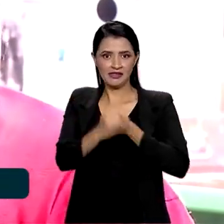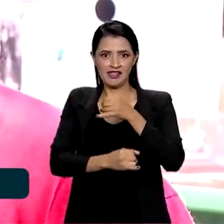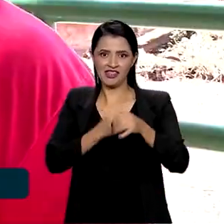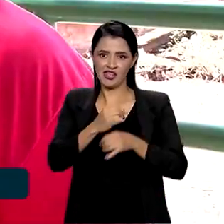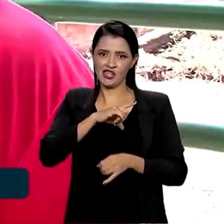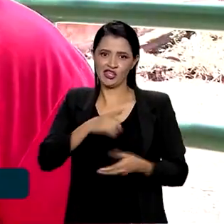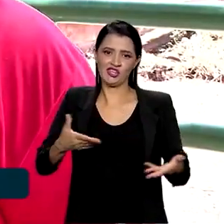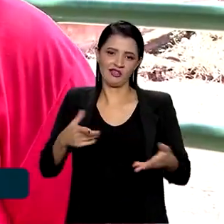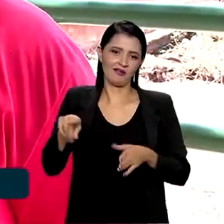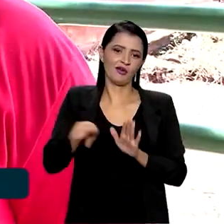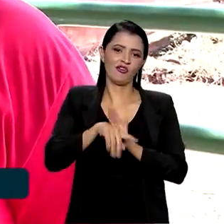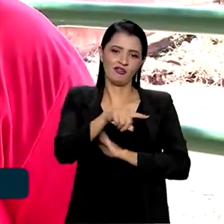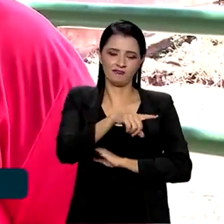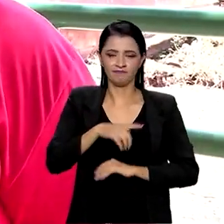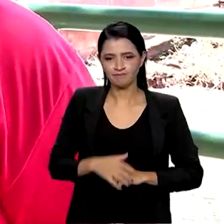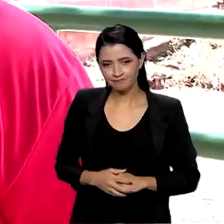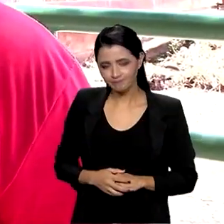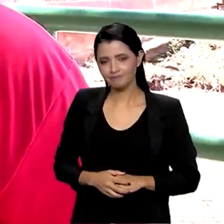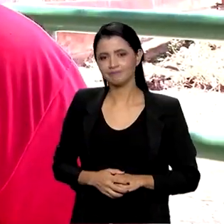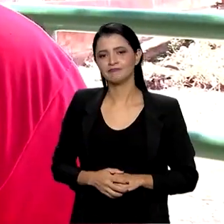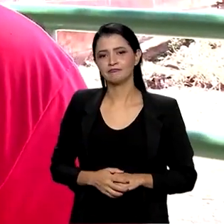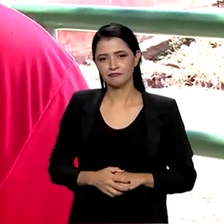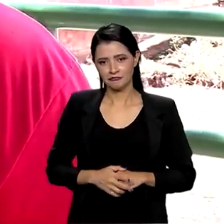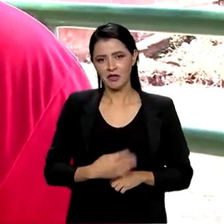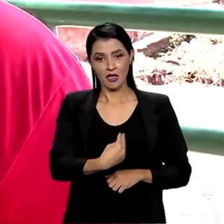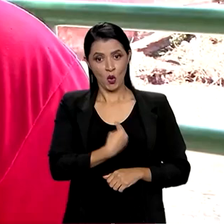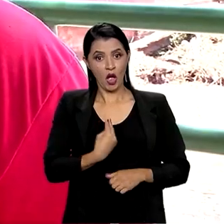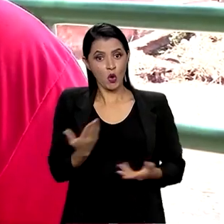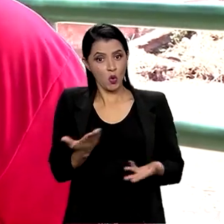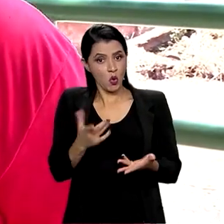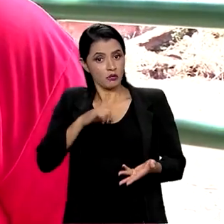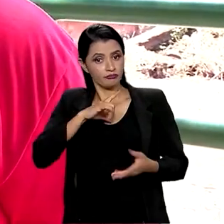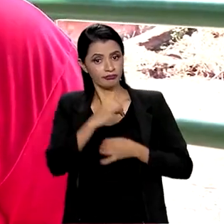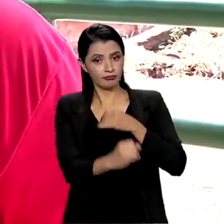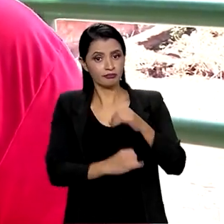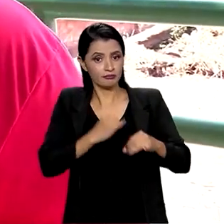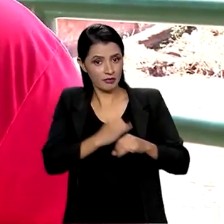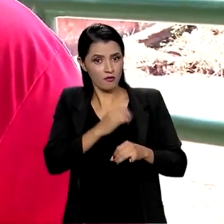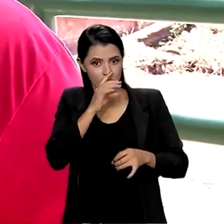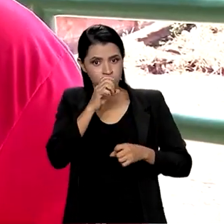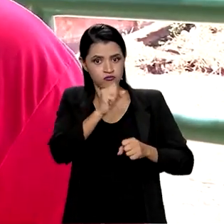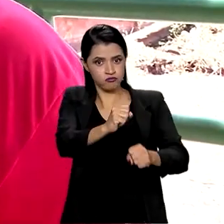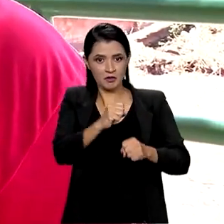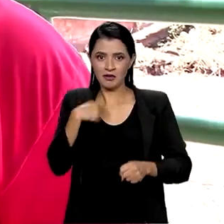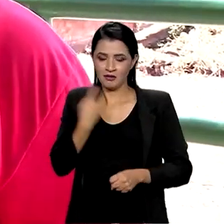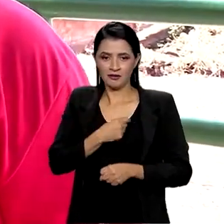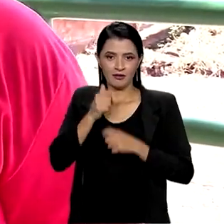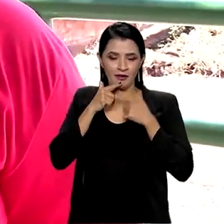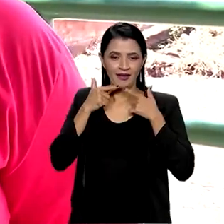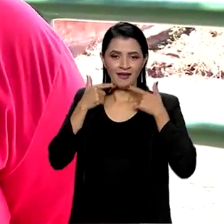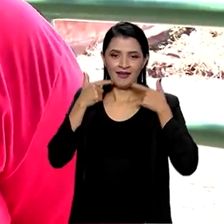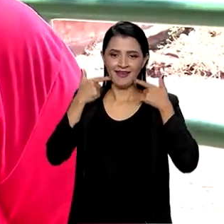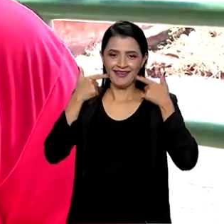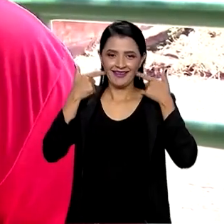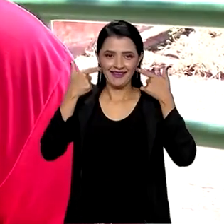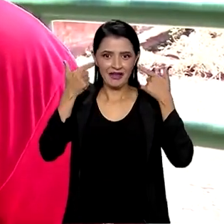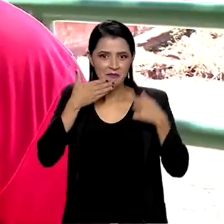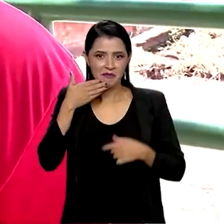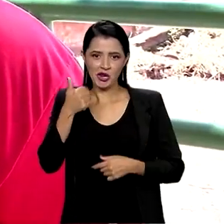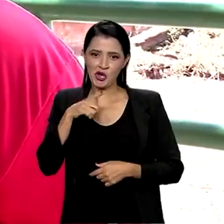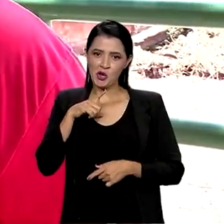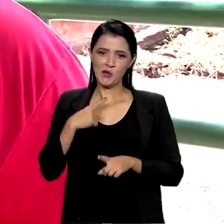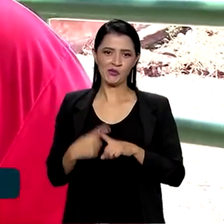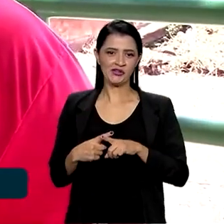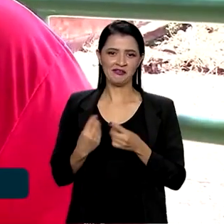região. Com a vinda da internet, aí os nossos sorrisos e sonhos começam a ficar mais fortes, né?